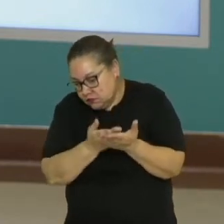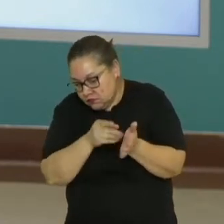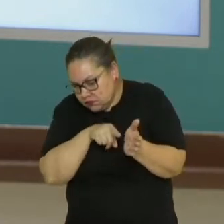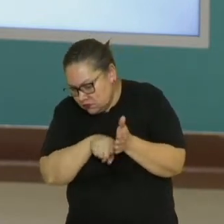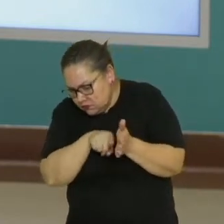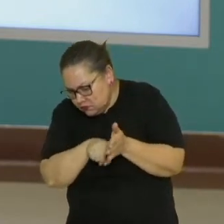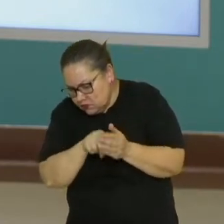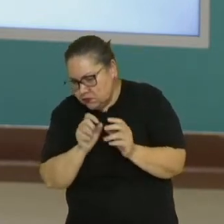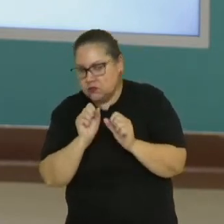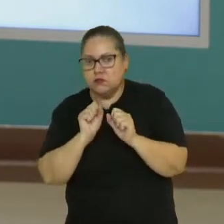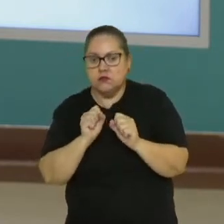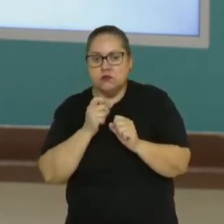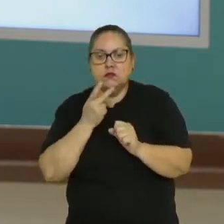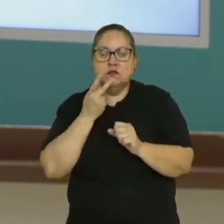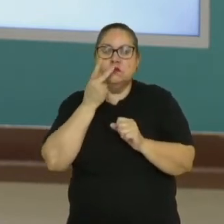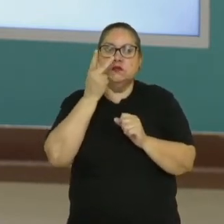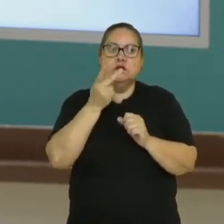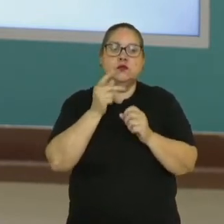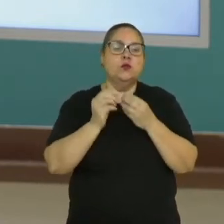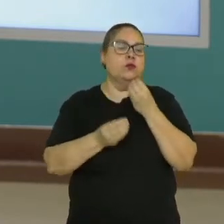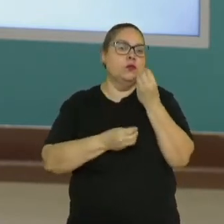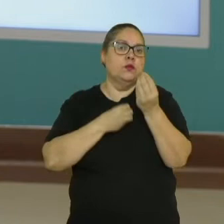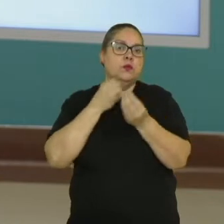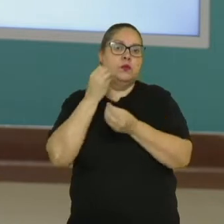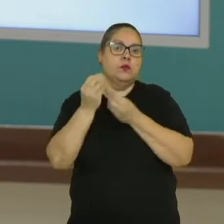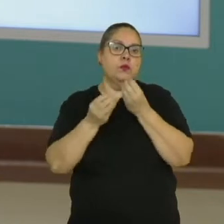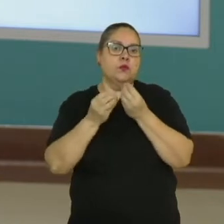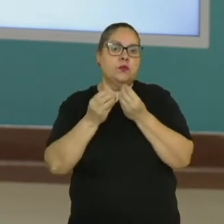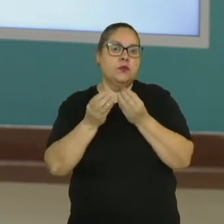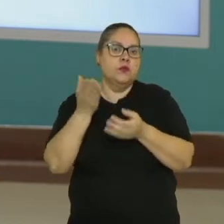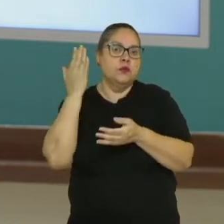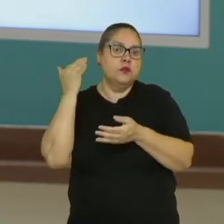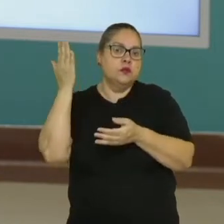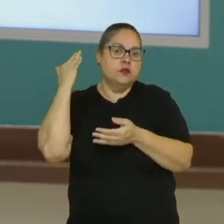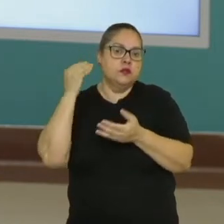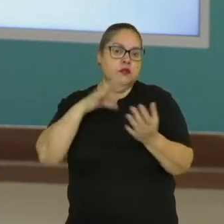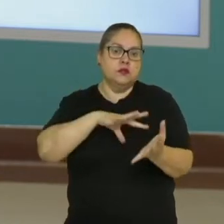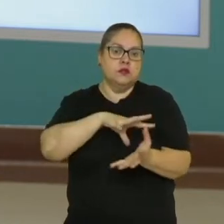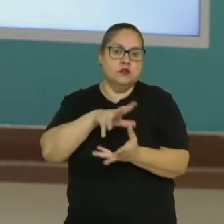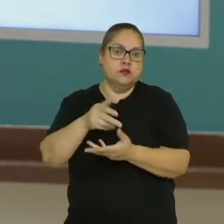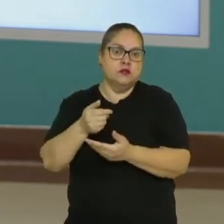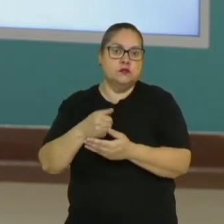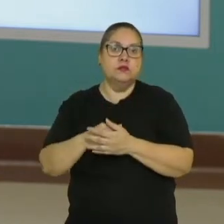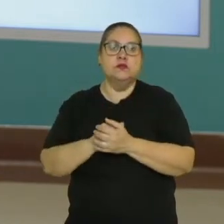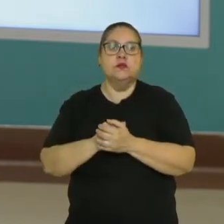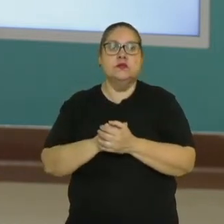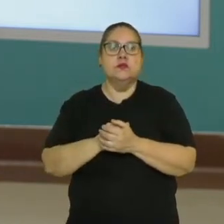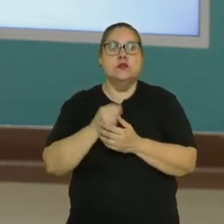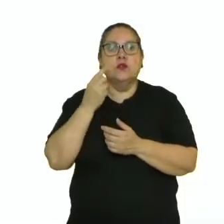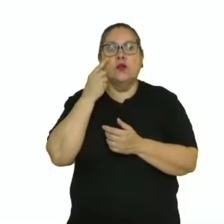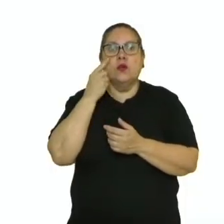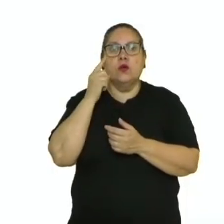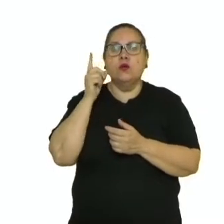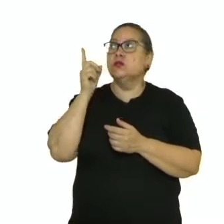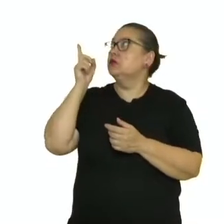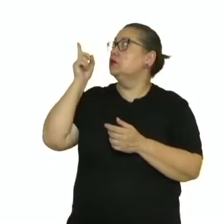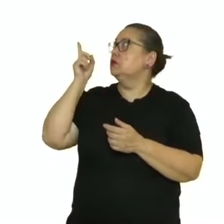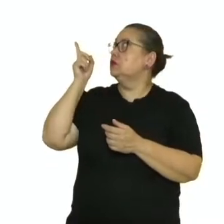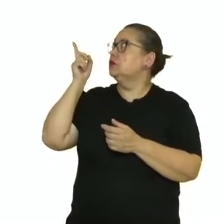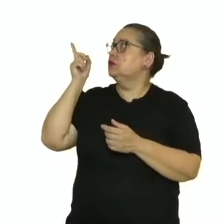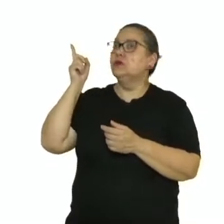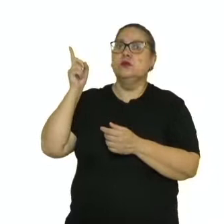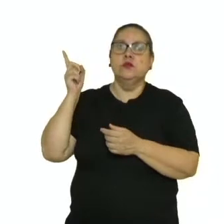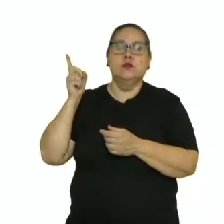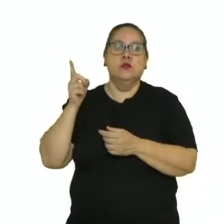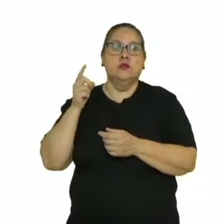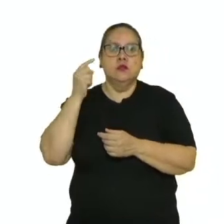e podem dizer como era o nosso planeta antigamente. Dê uma olhada nessa imagem. Então aqui é